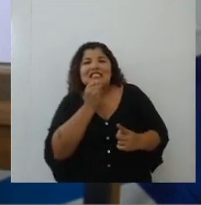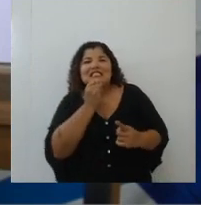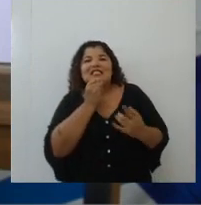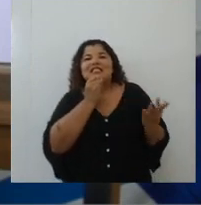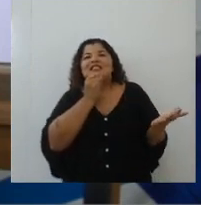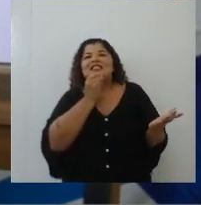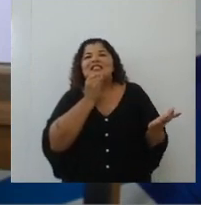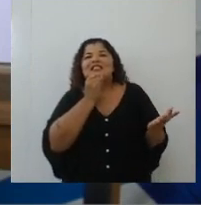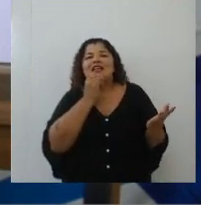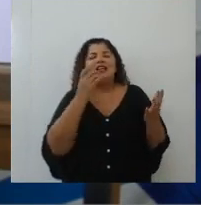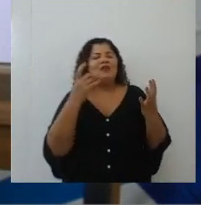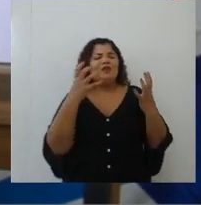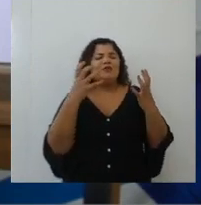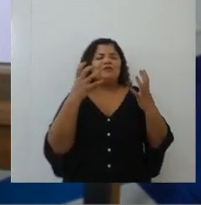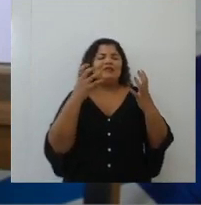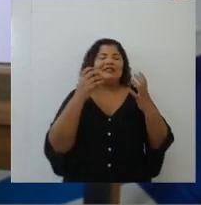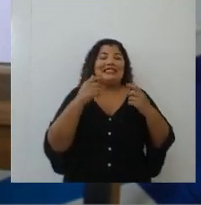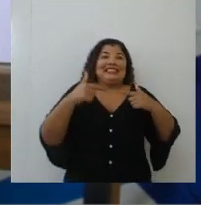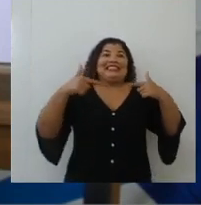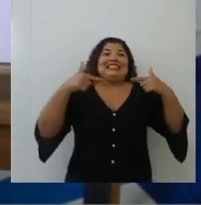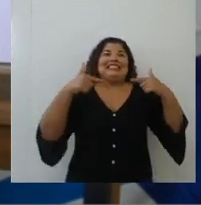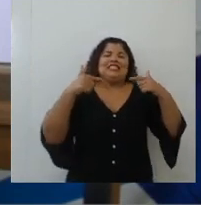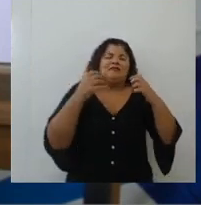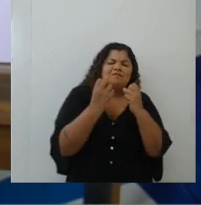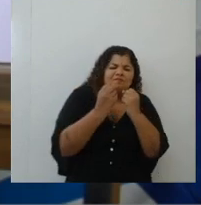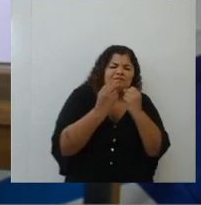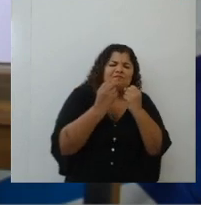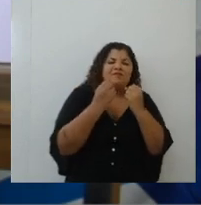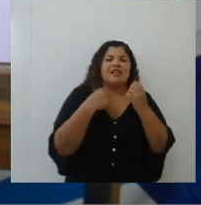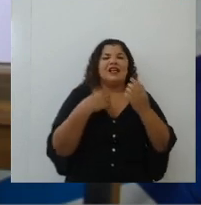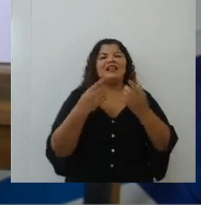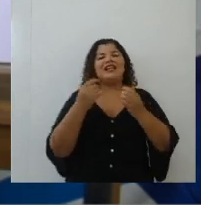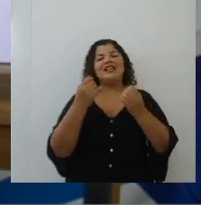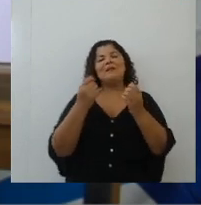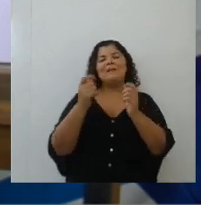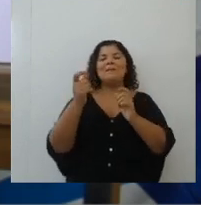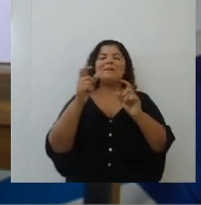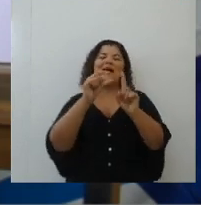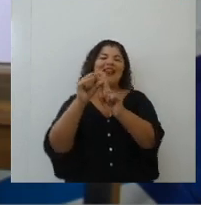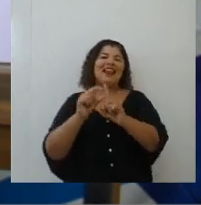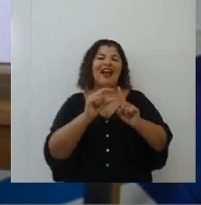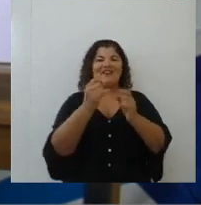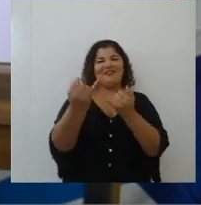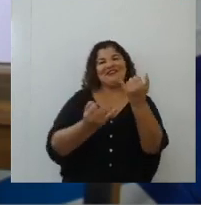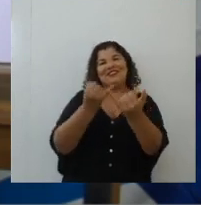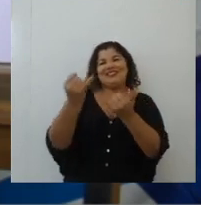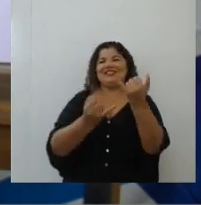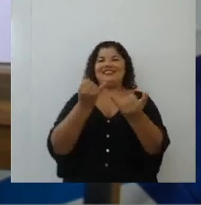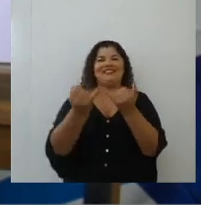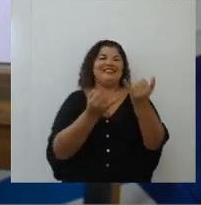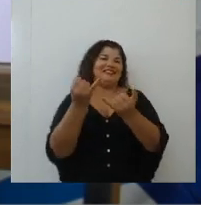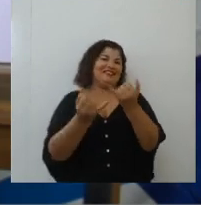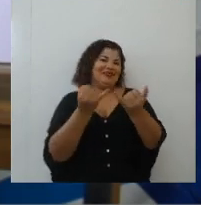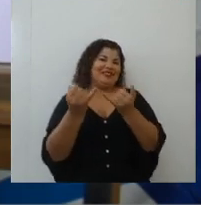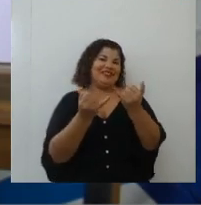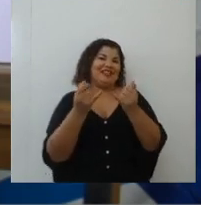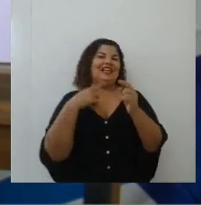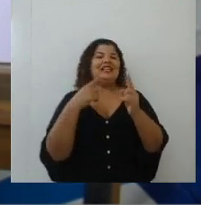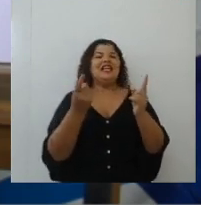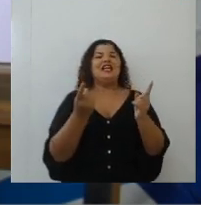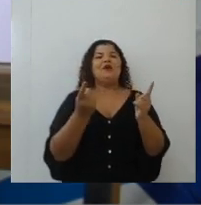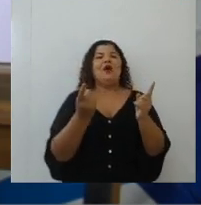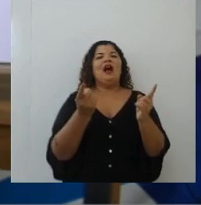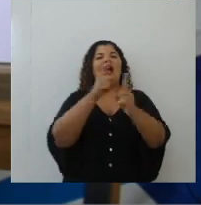alegria descontente. Ele brinca com esse jogo de palavras. Olha lá, antítese. A gente vai falar hoje da diferença de